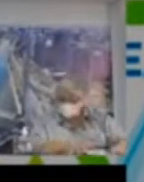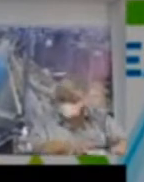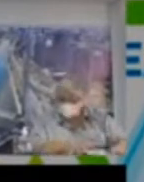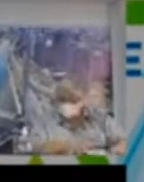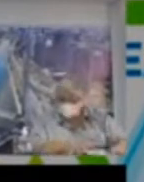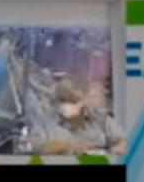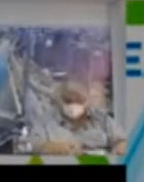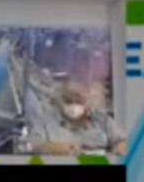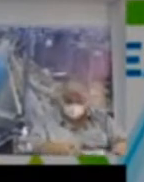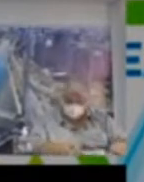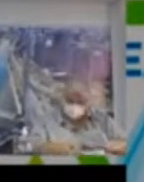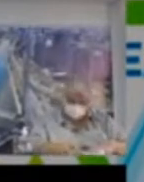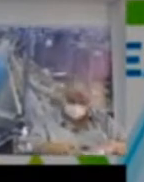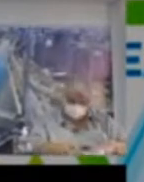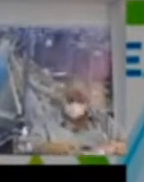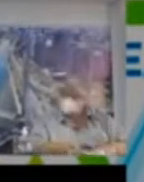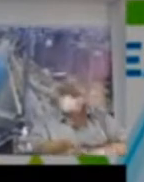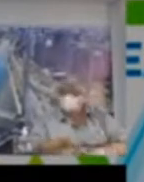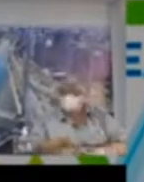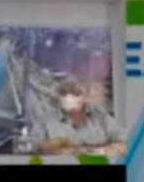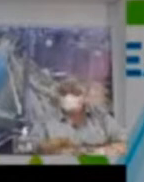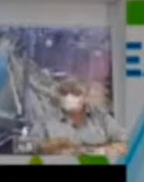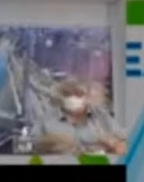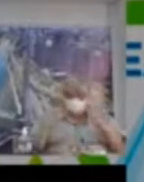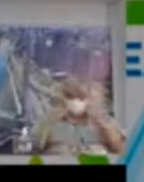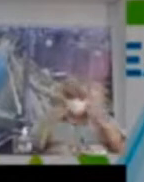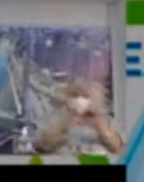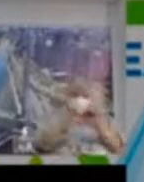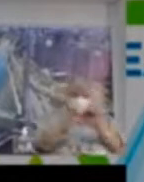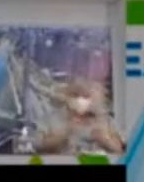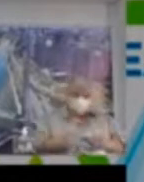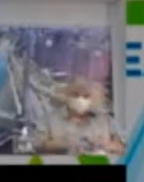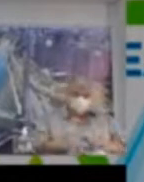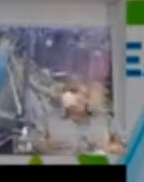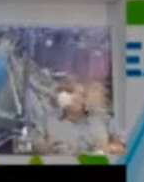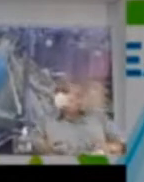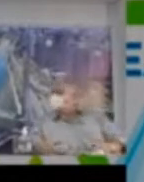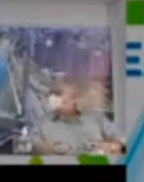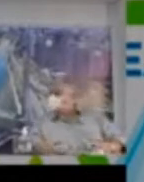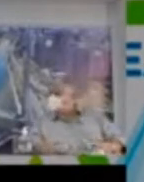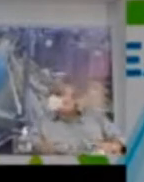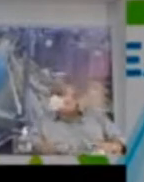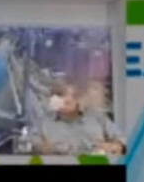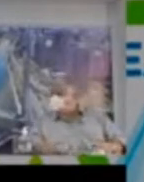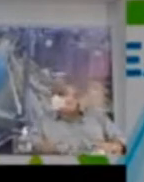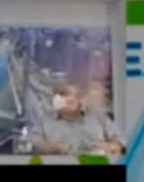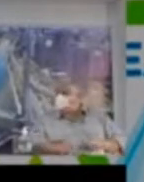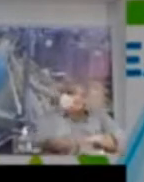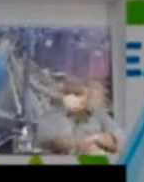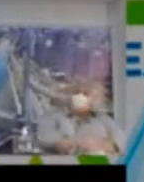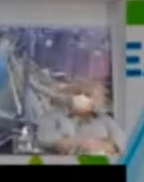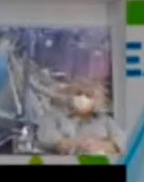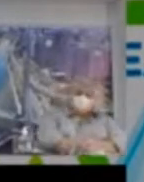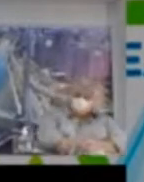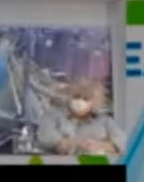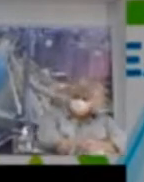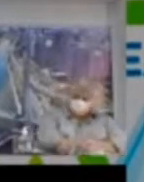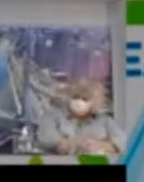medidas judiciais para que seja atendido. Então, esse direito ao saneamento básico é algo insto